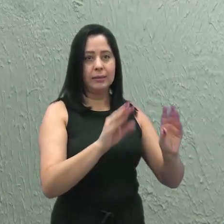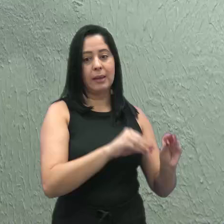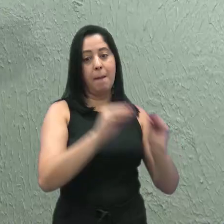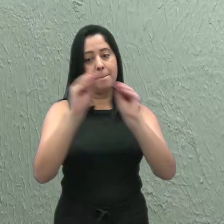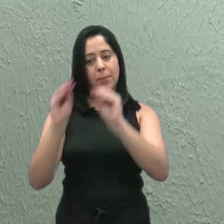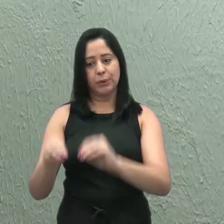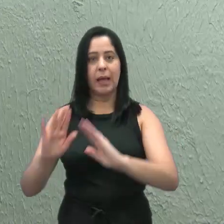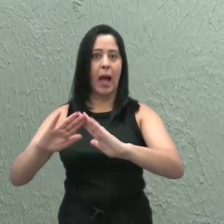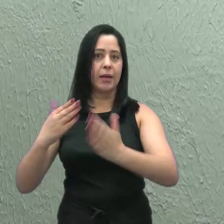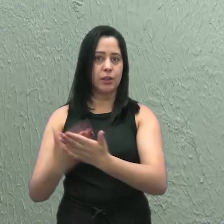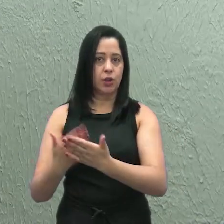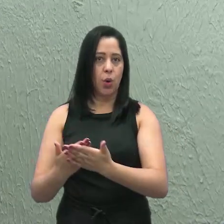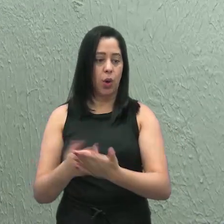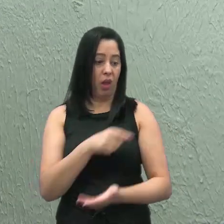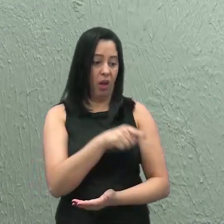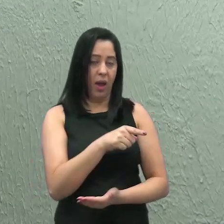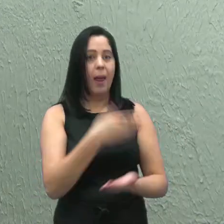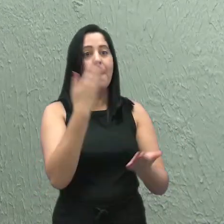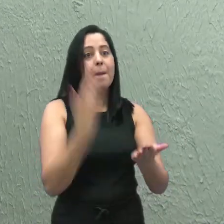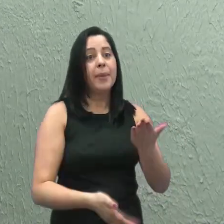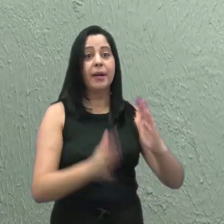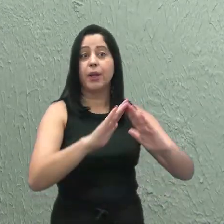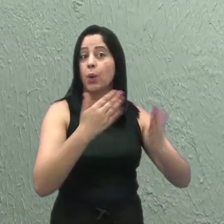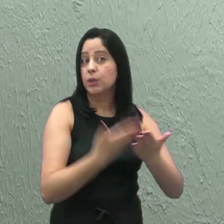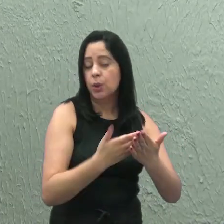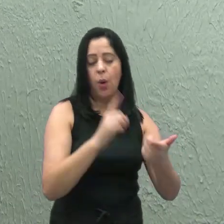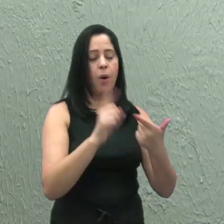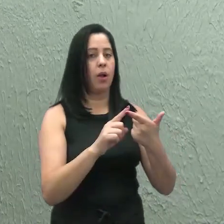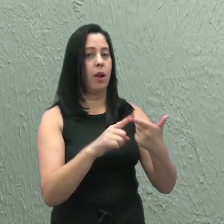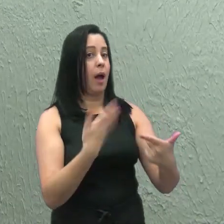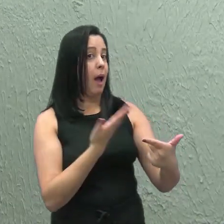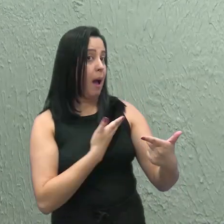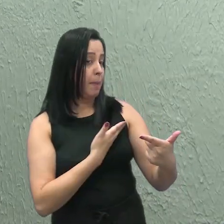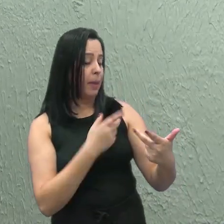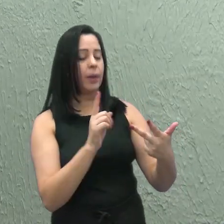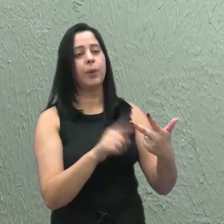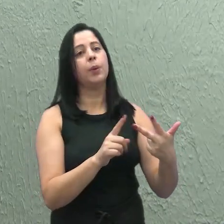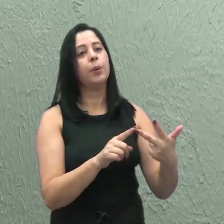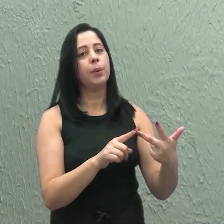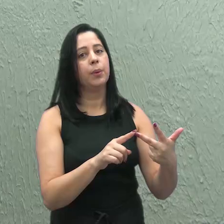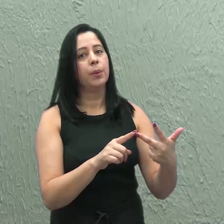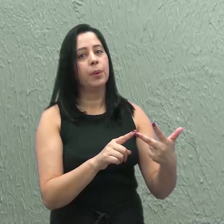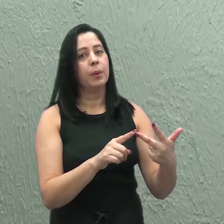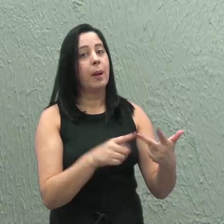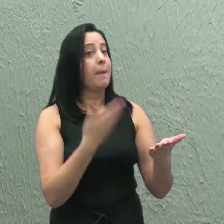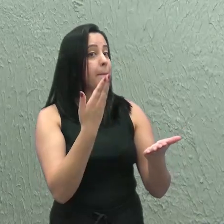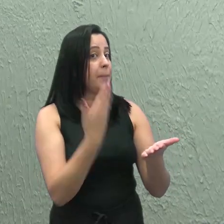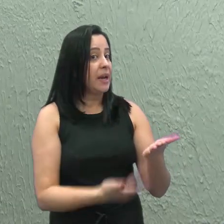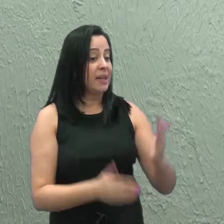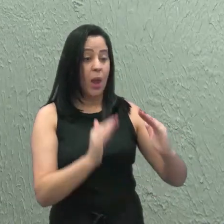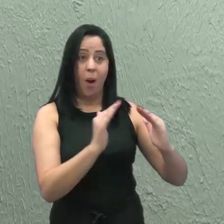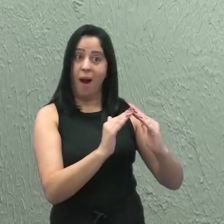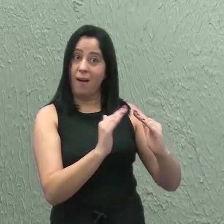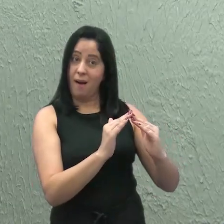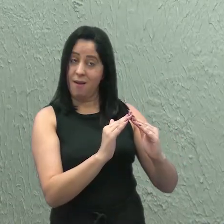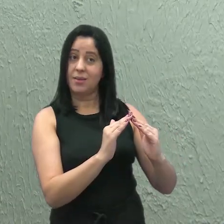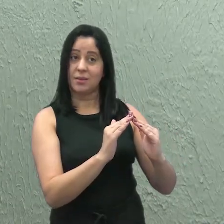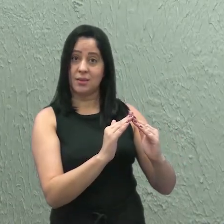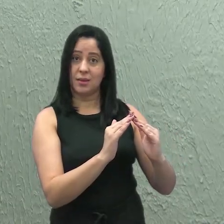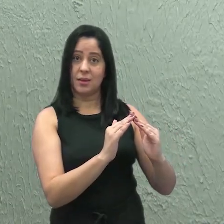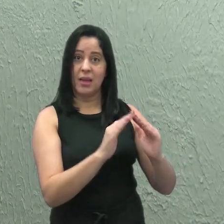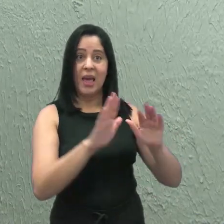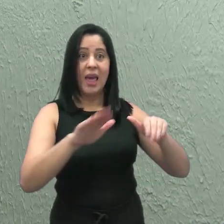criança mudou de cidade, ela perdeu escola, teve que mudar de escola, perdeu os amiguinhos, perdeu a casa